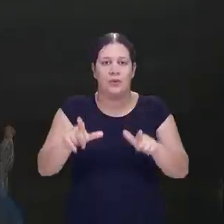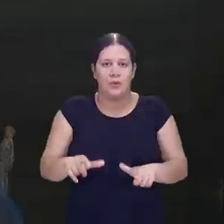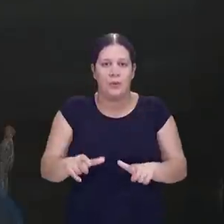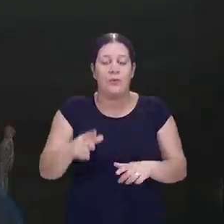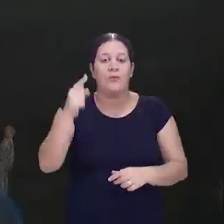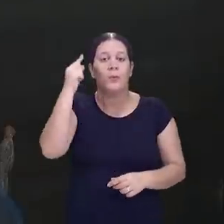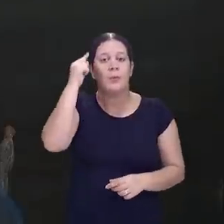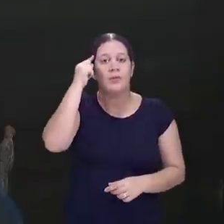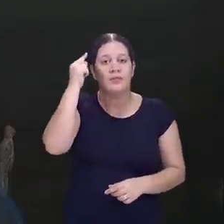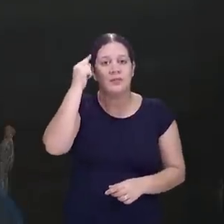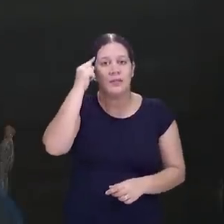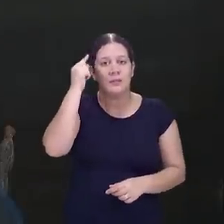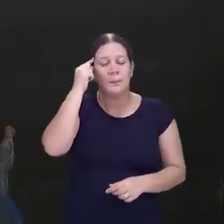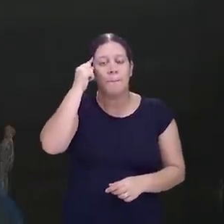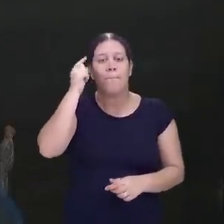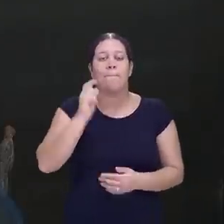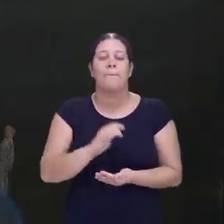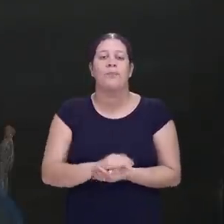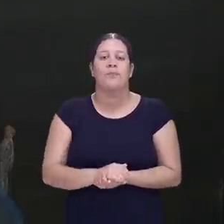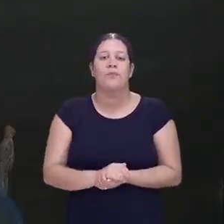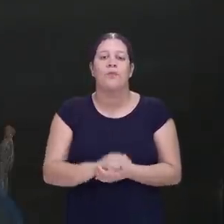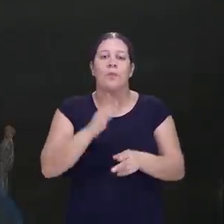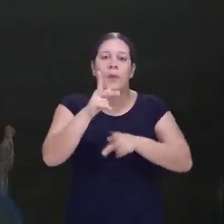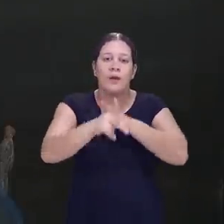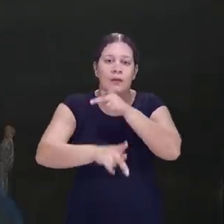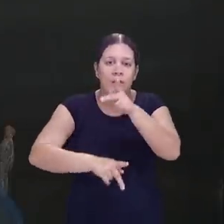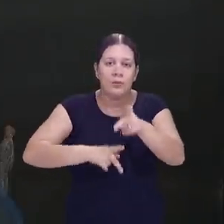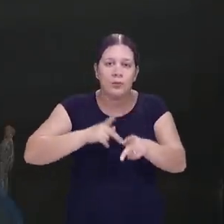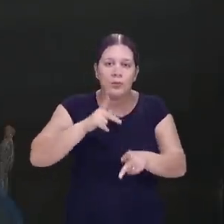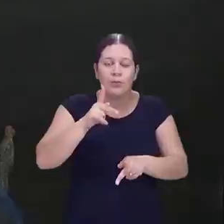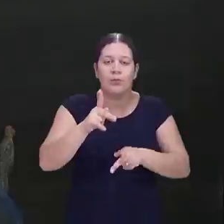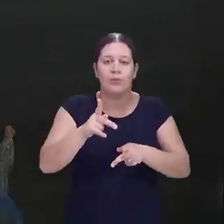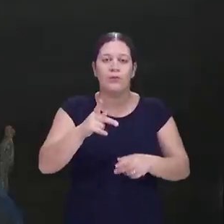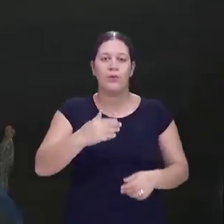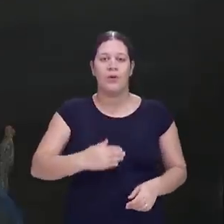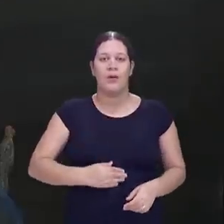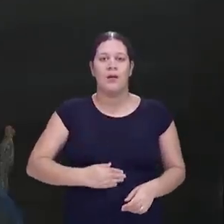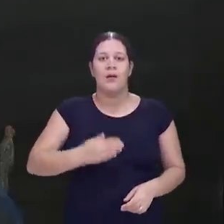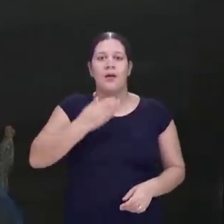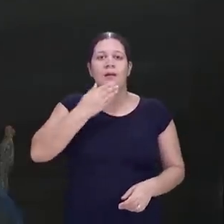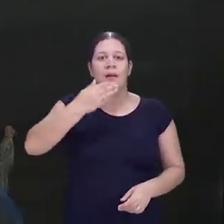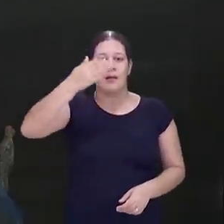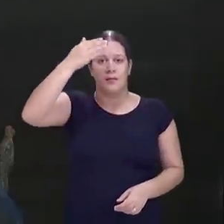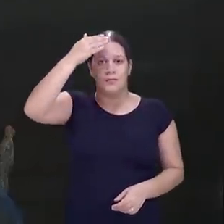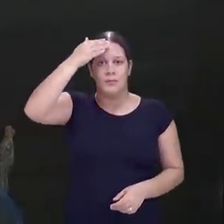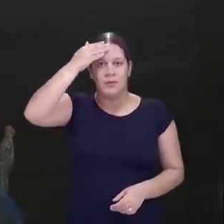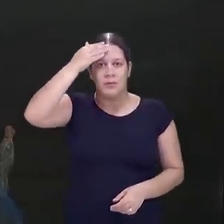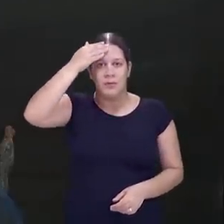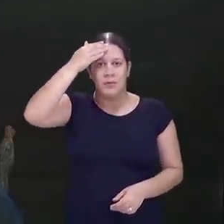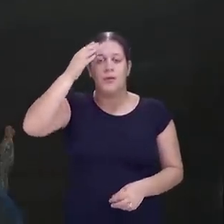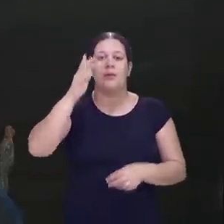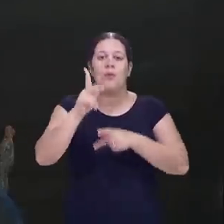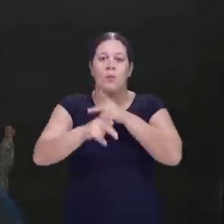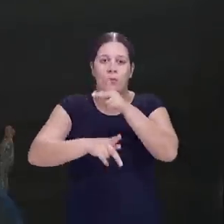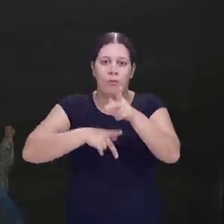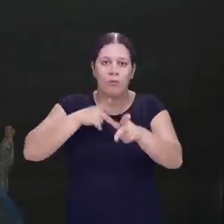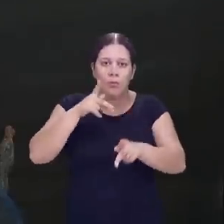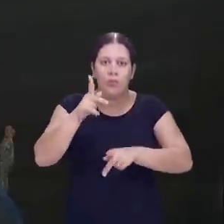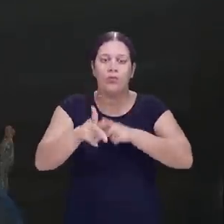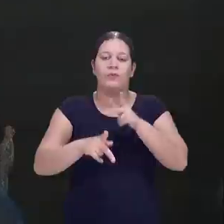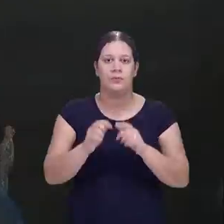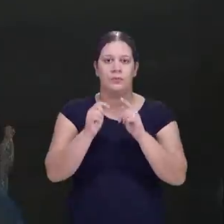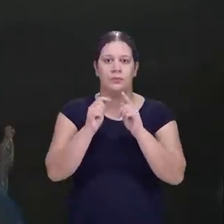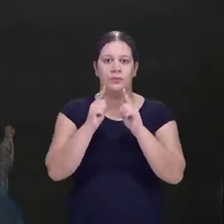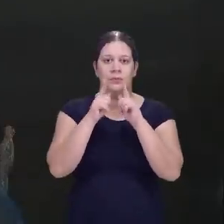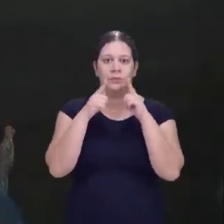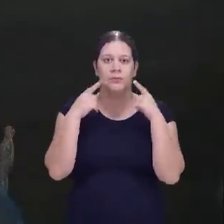lugar. Vamos pensar assim, o povo árabe, ele seria um povo se fosse simplesmente